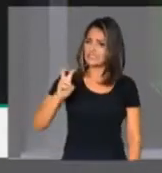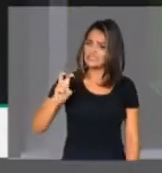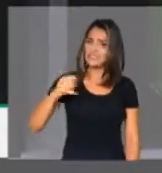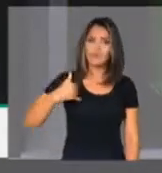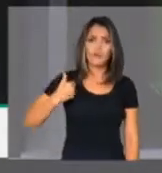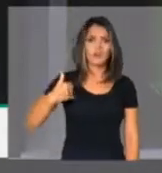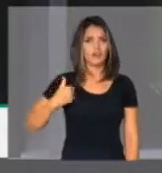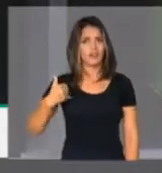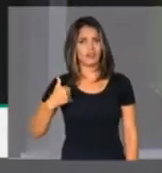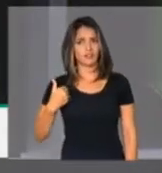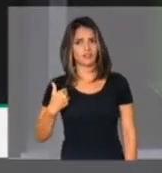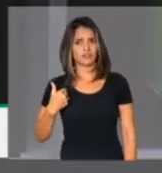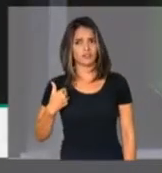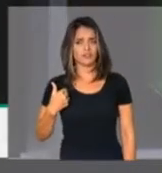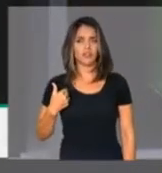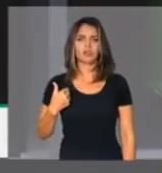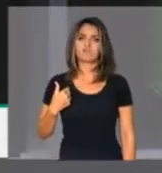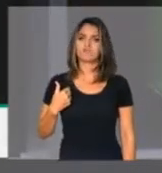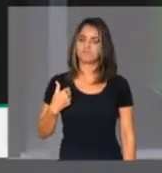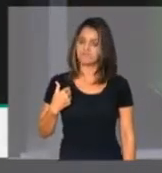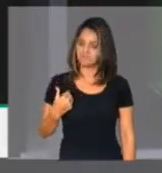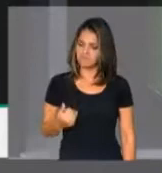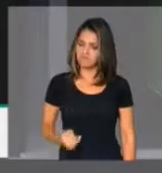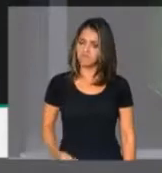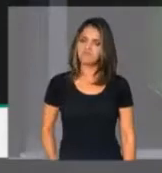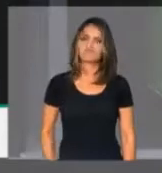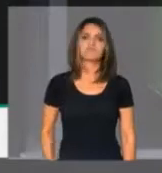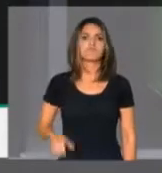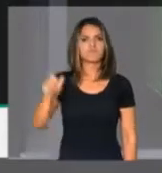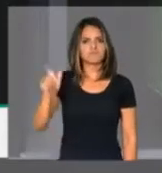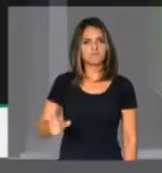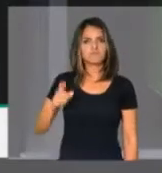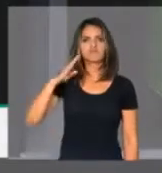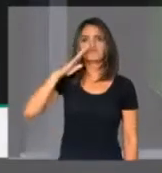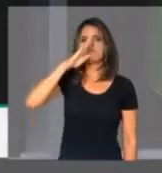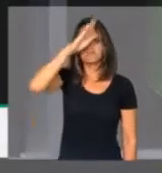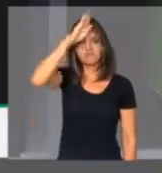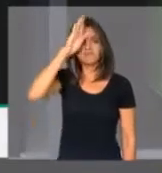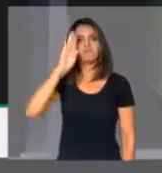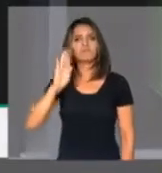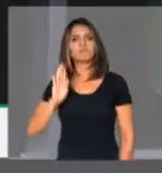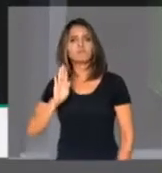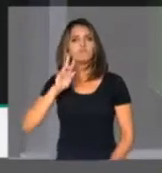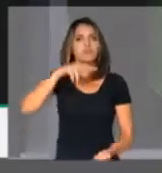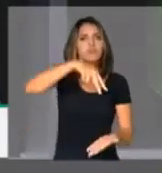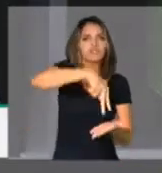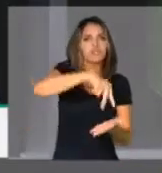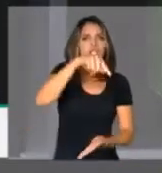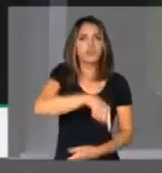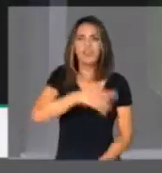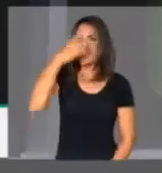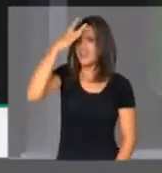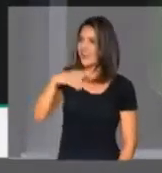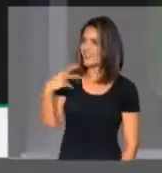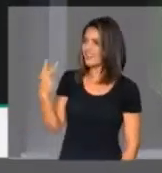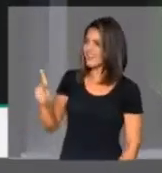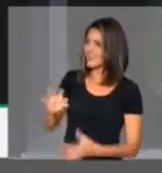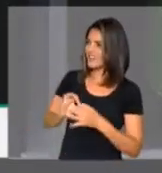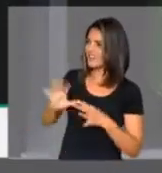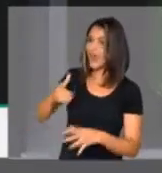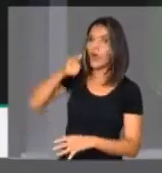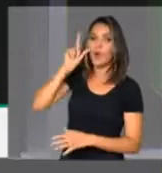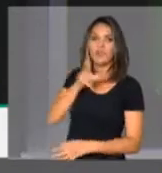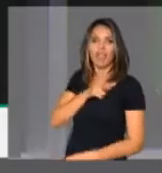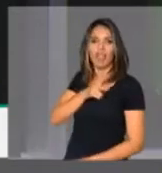anos, mas podemos dizer que ele veio aqui para livrar a cara dele da derrota